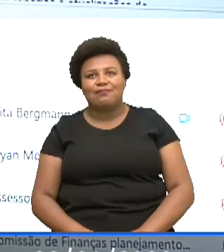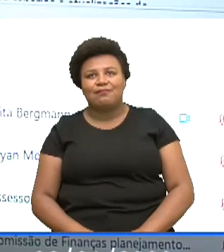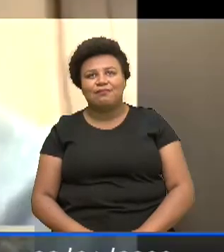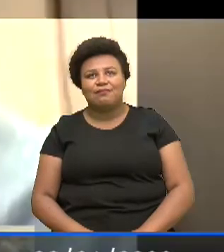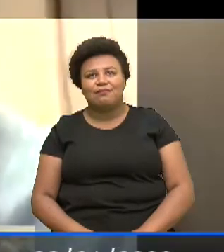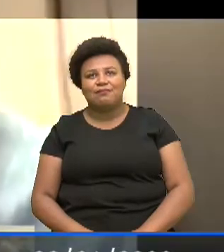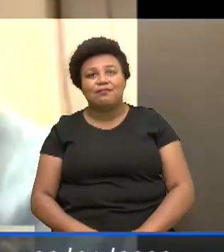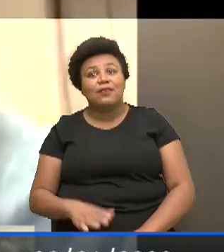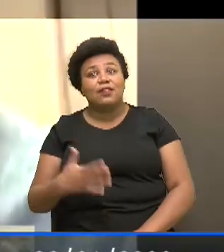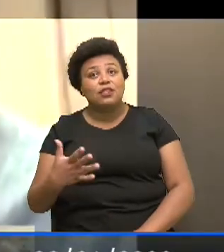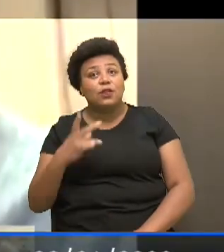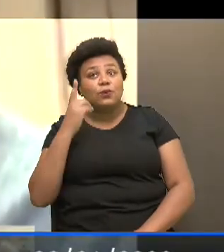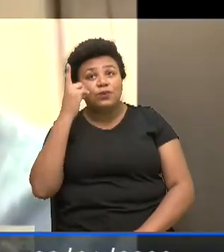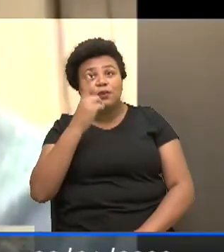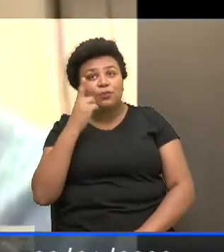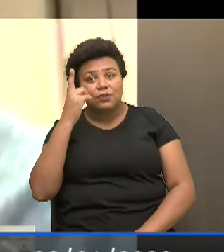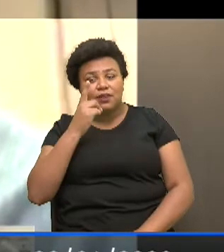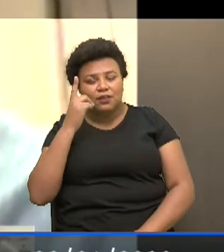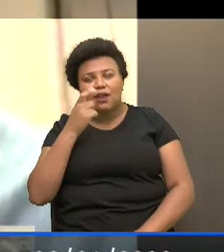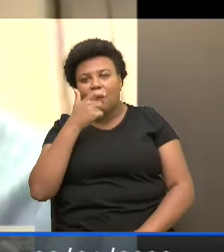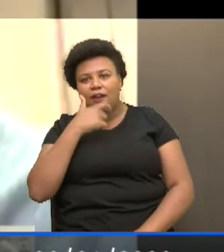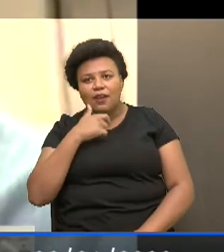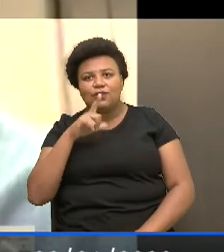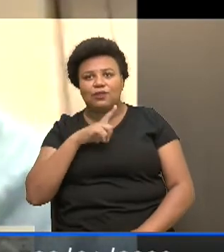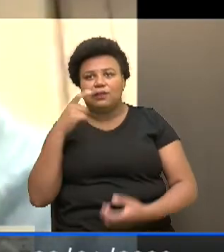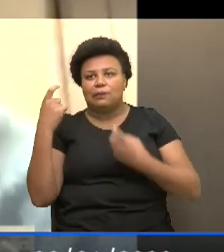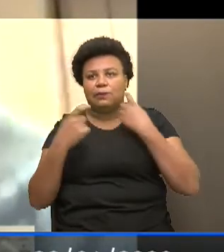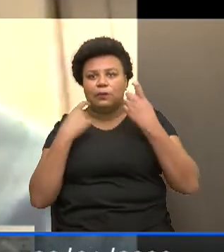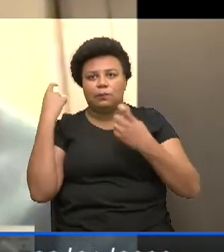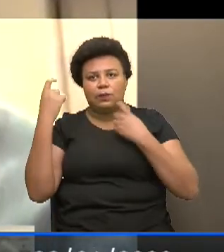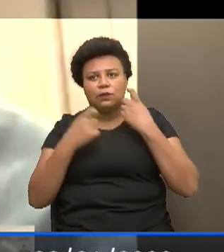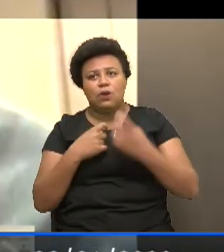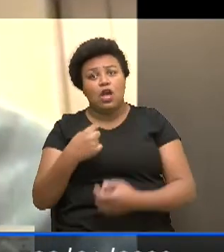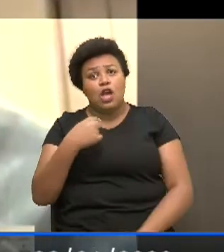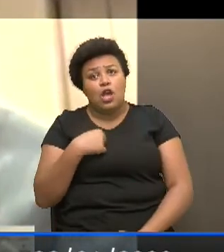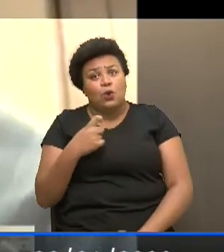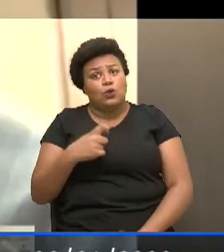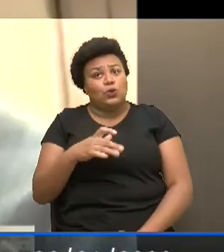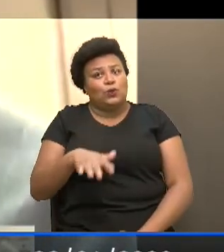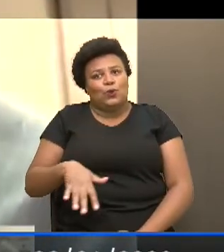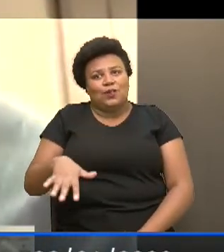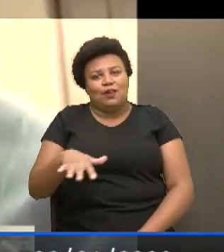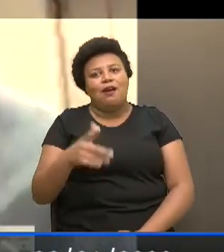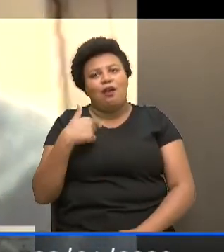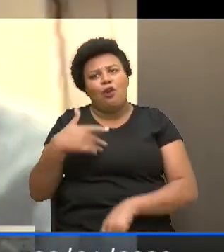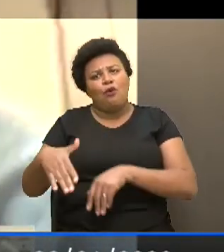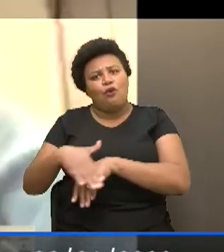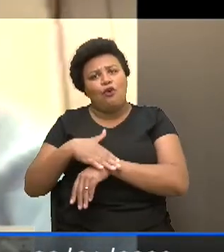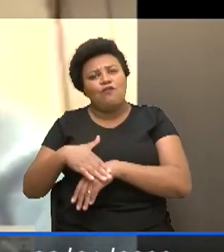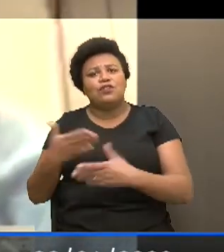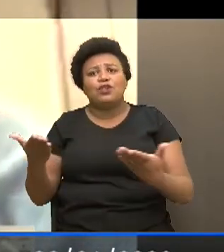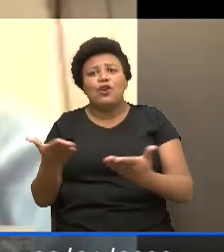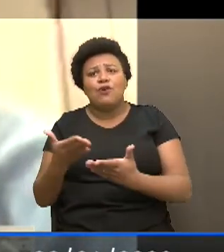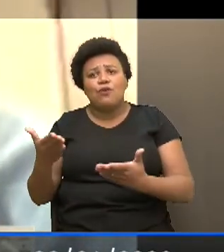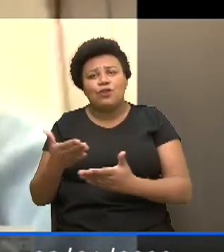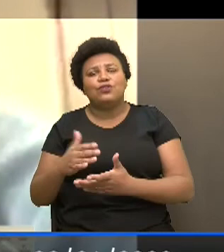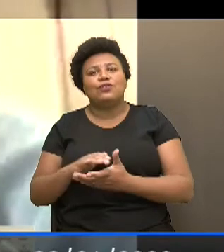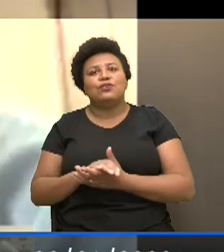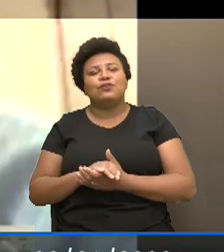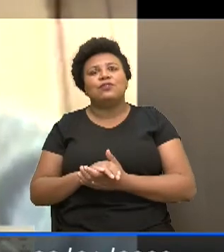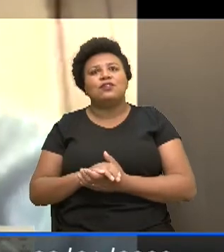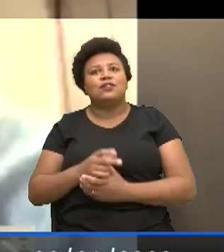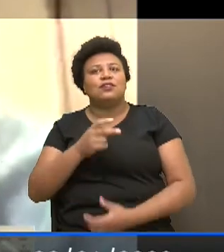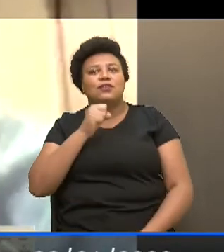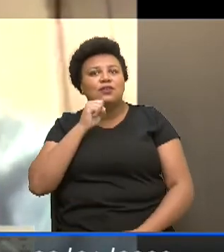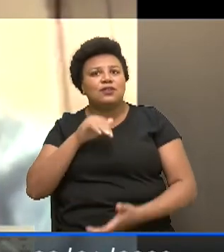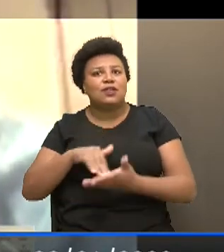Então, deputado, eu acho que é uma preocupação que eu, que não sou da área, eu conversei hoje, inclusive, com o